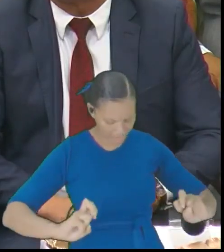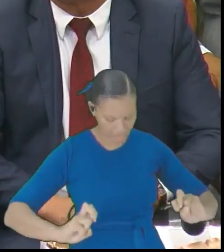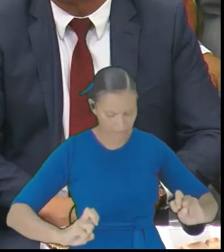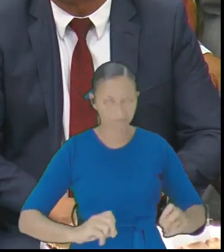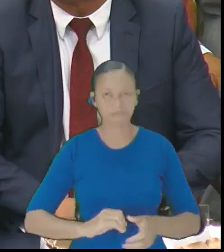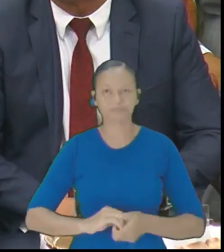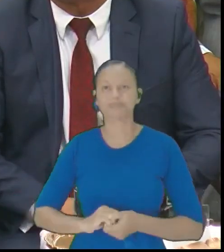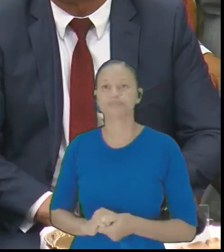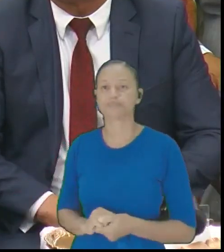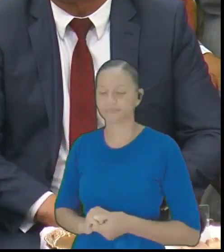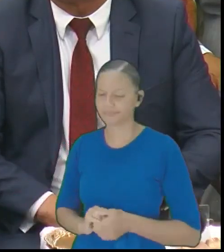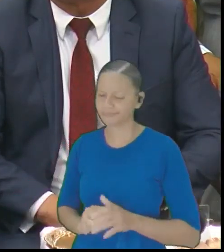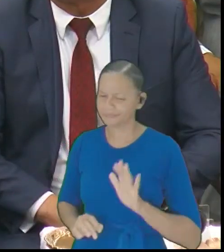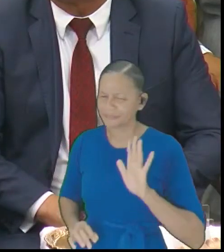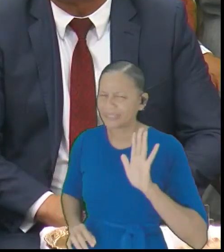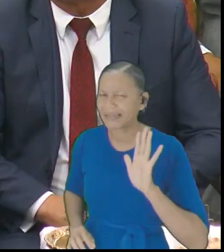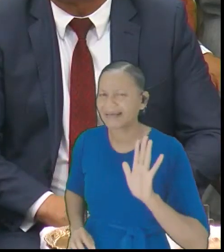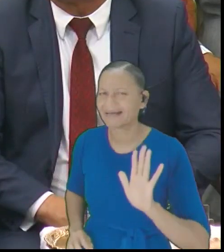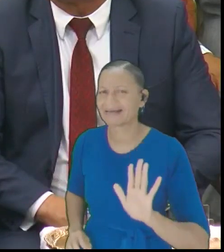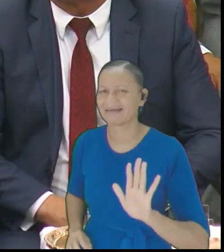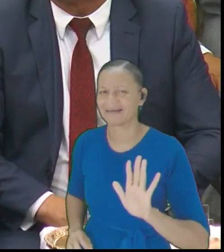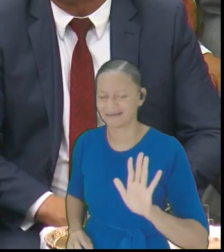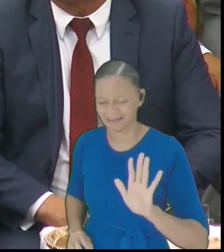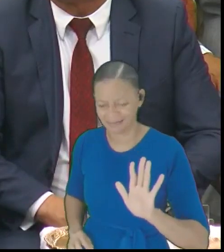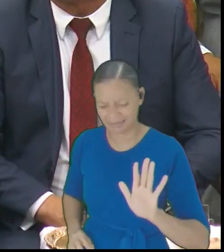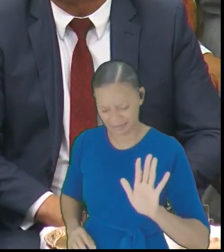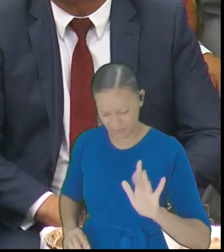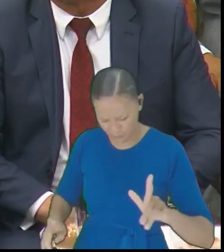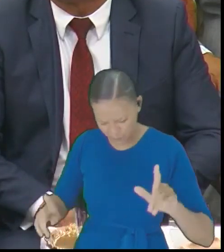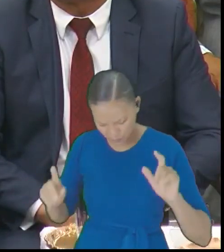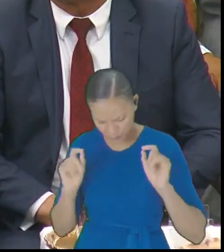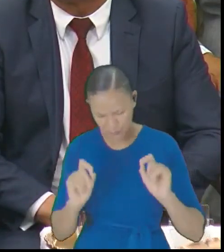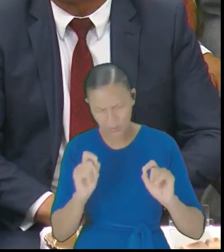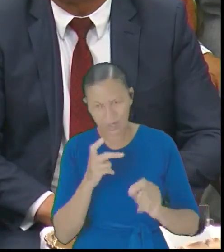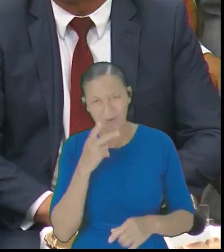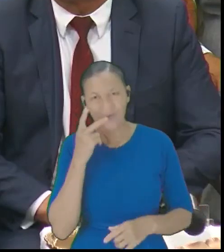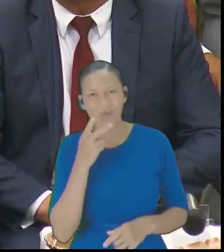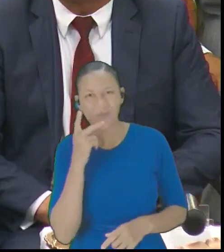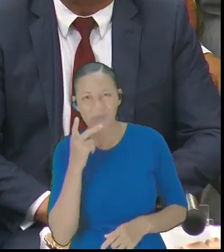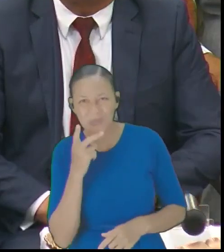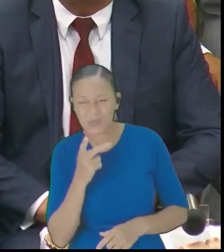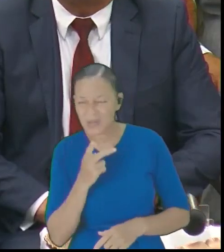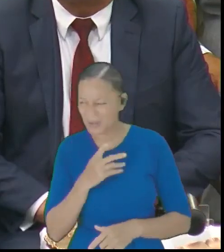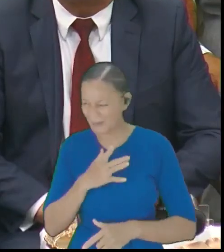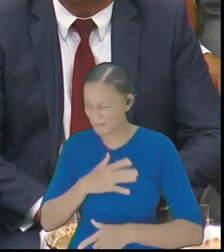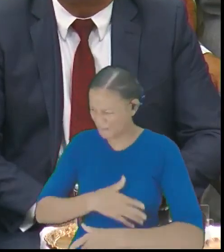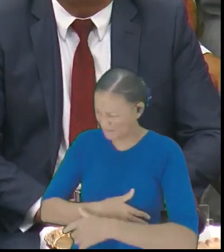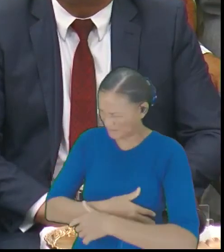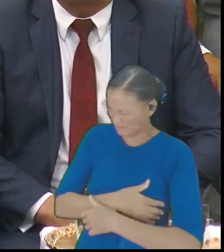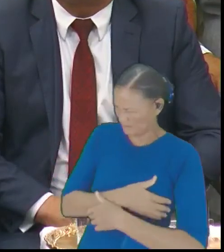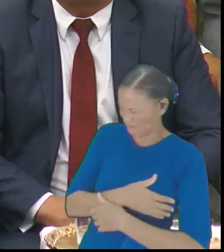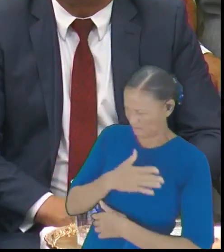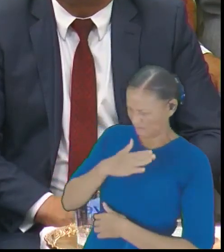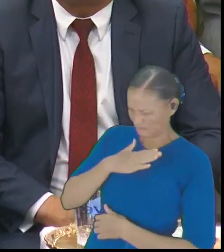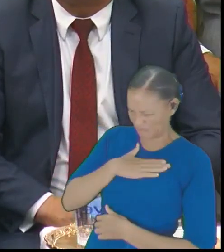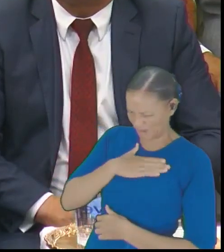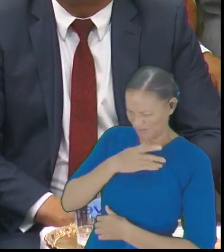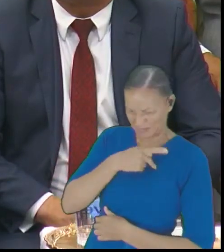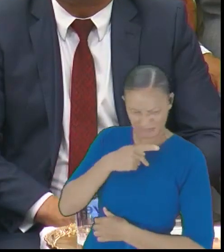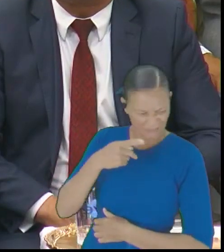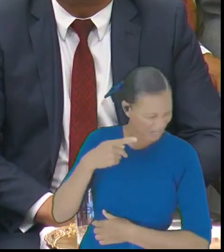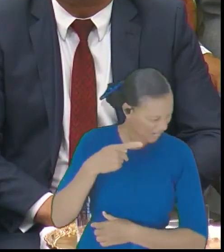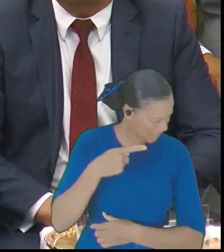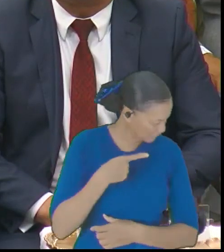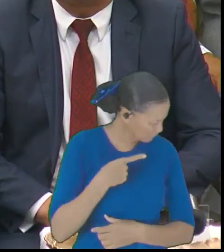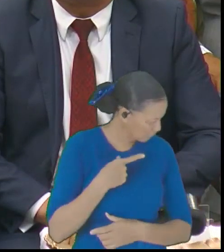Reconhecimento. Espera aí. O que o senhor está me falando, tio? Meus pastores estão brigando? Vou mandar eles